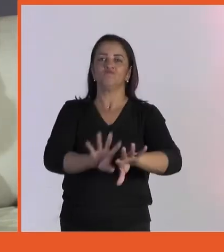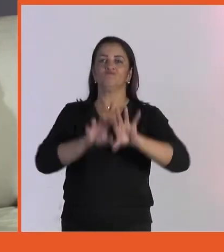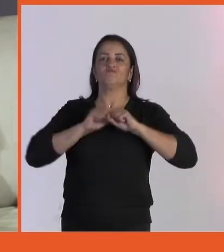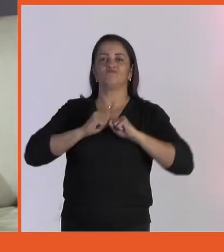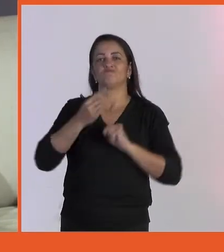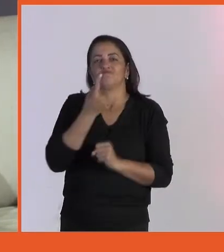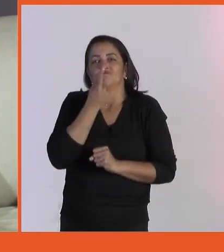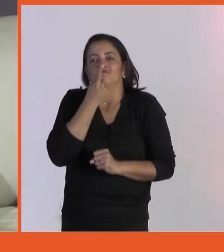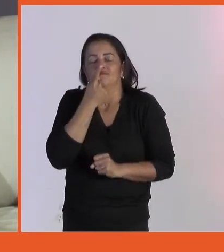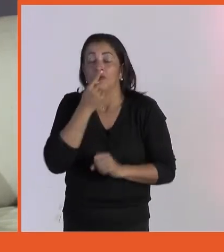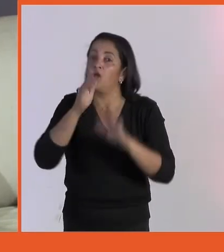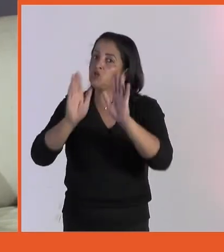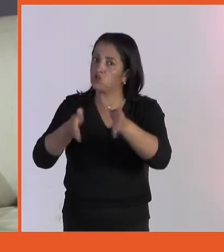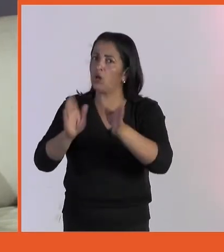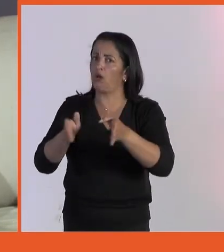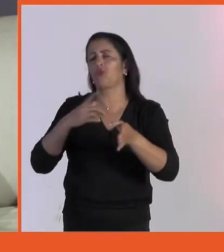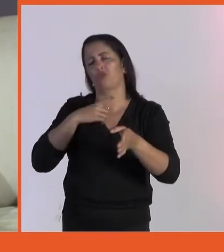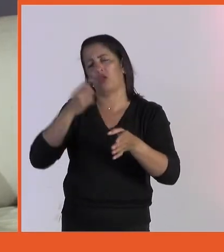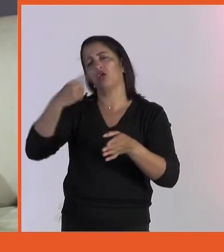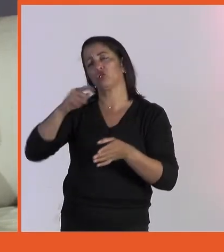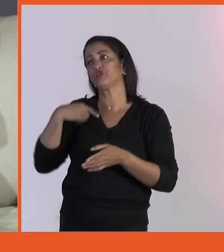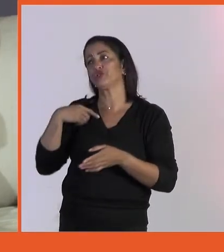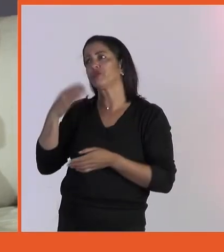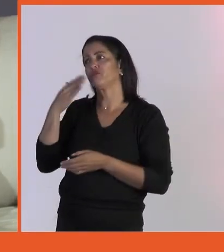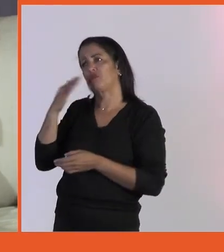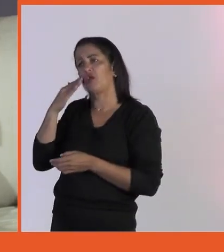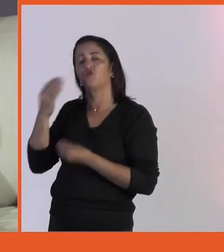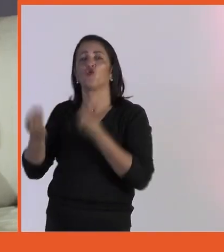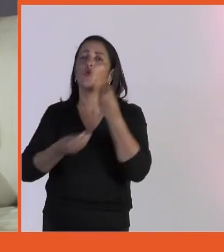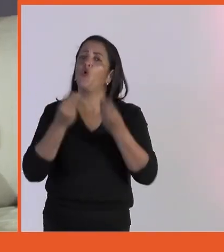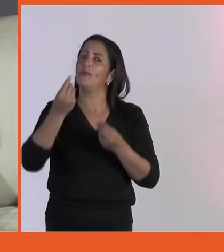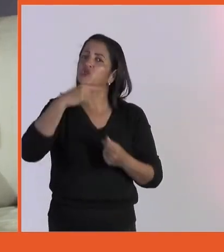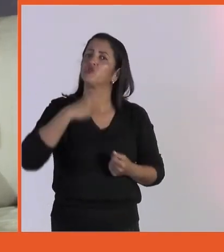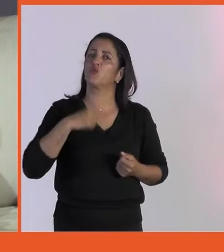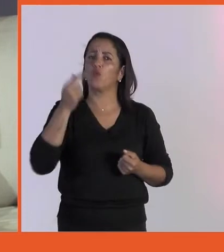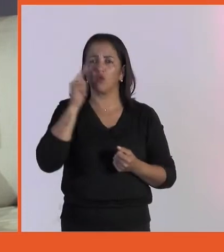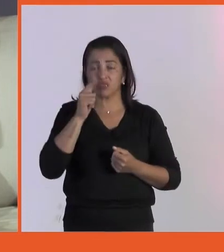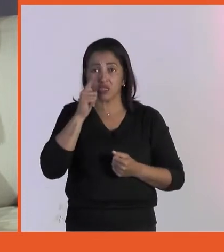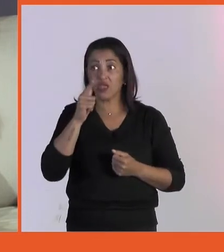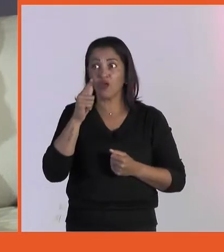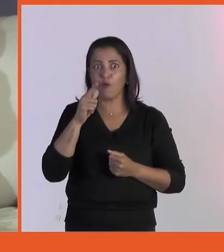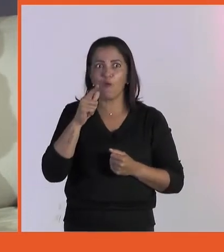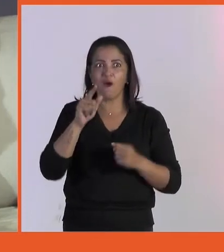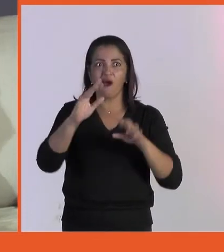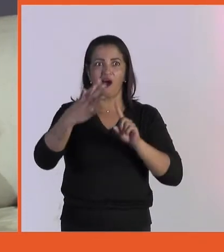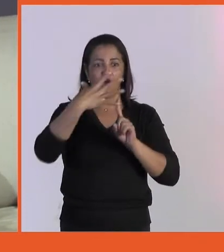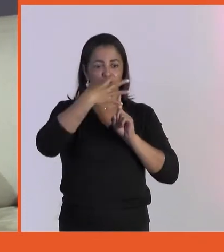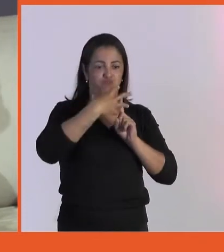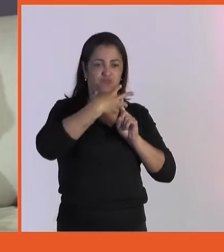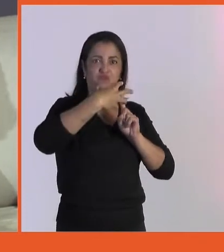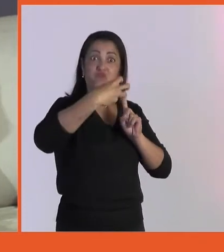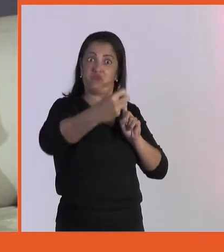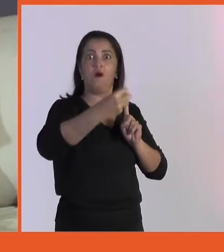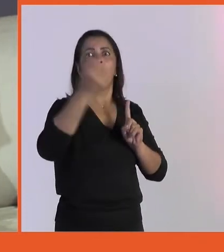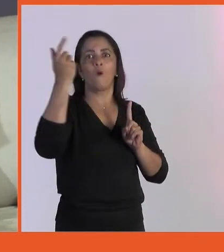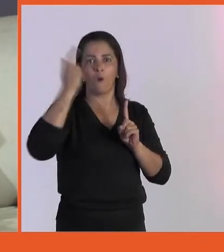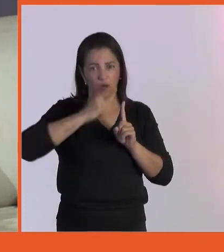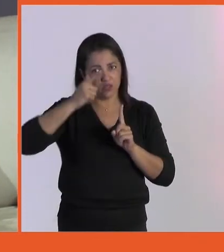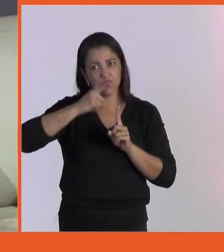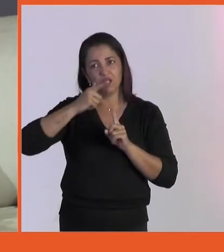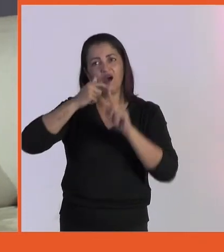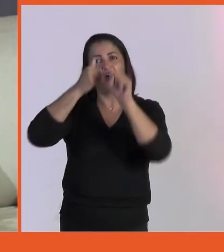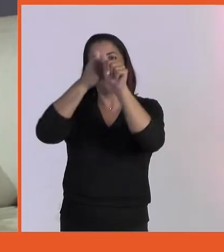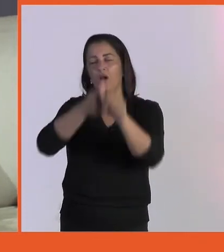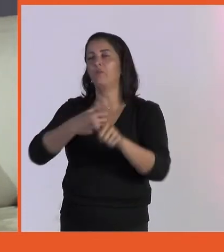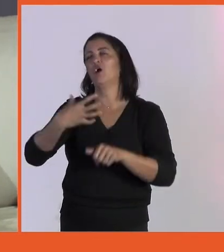a nossa viagem. Então a gente entende que, de certo modo, a gente alcança as pessoas de outra forma, e com isso as pessoas também se sentem mais próximas de